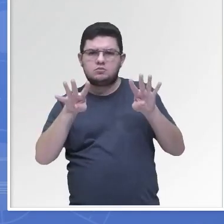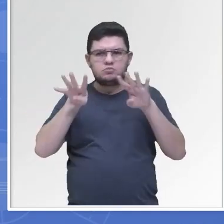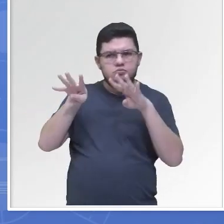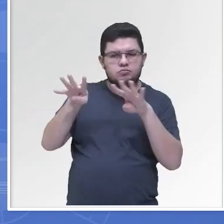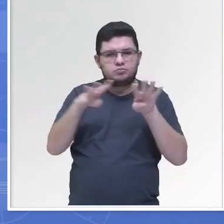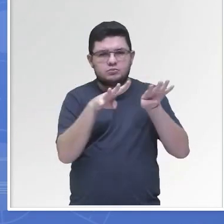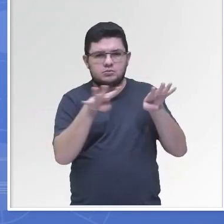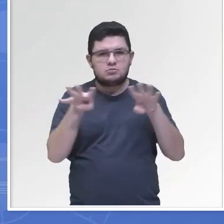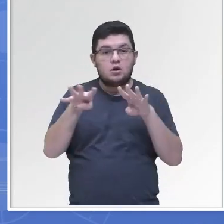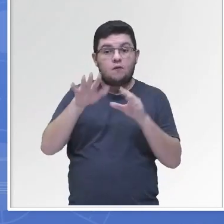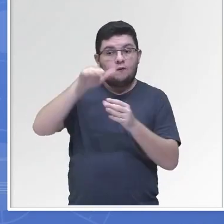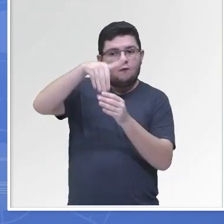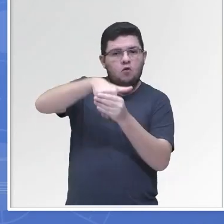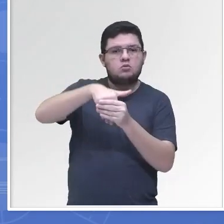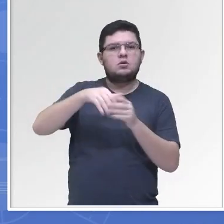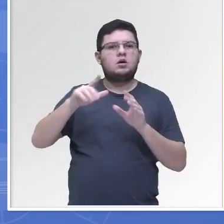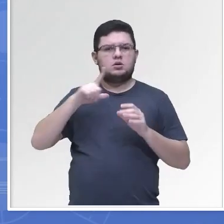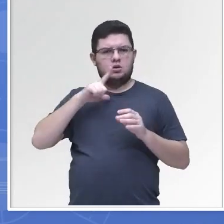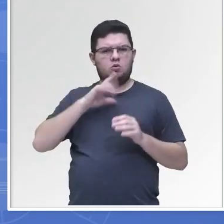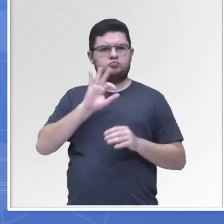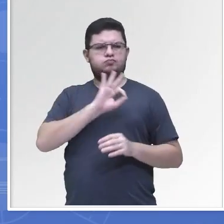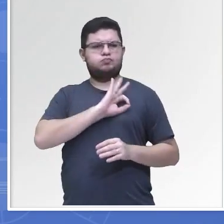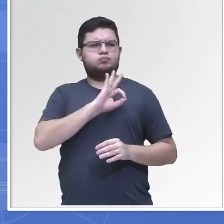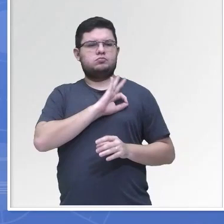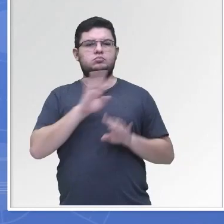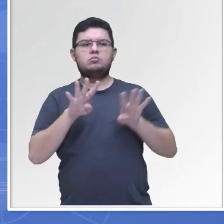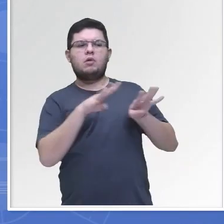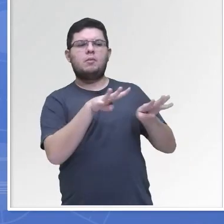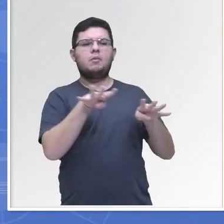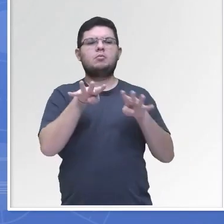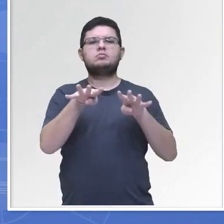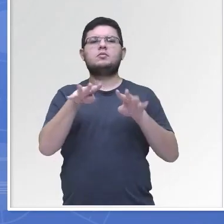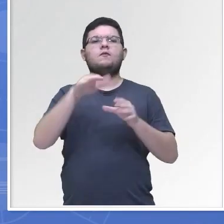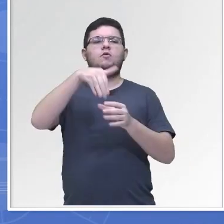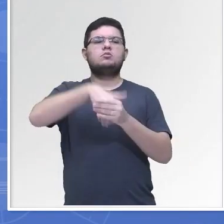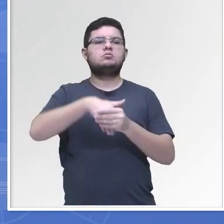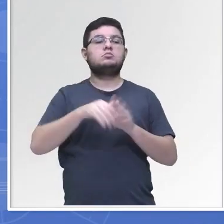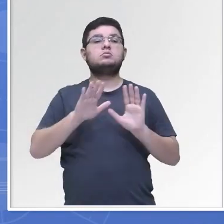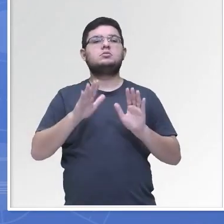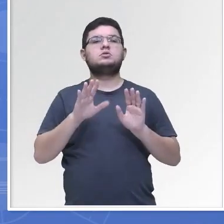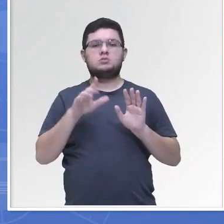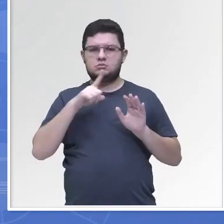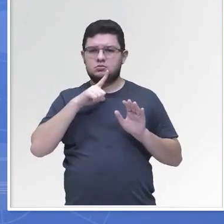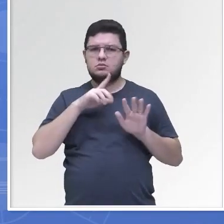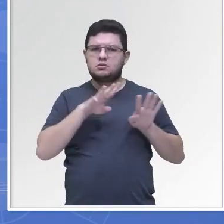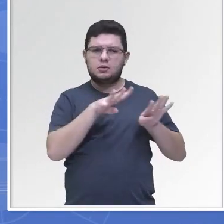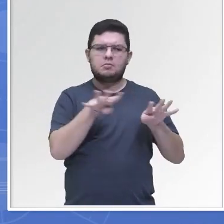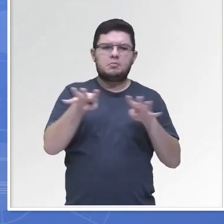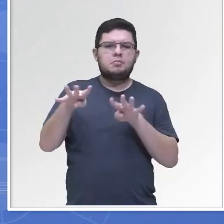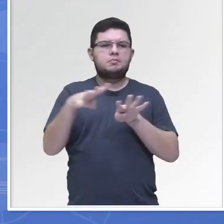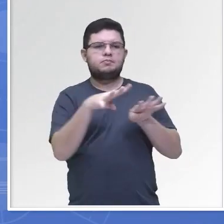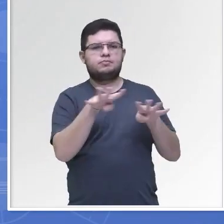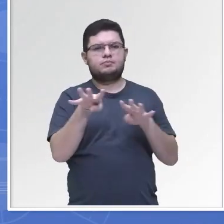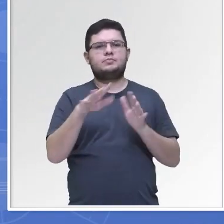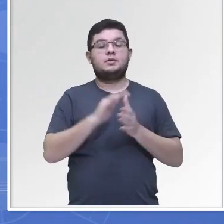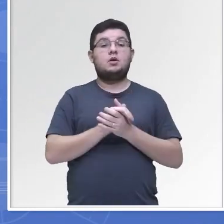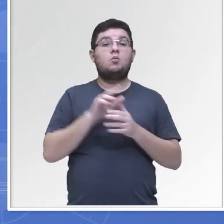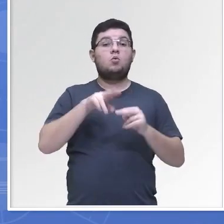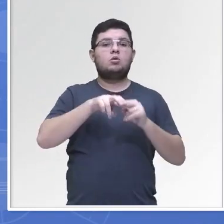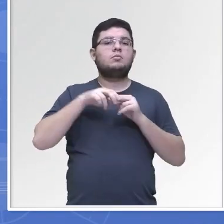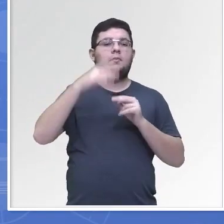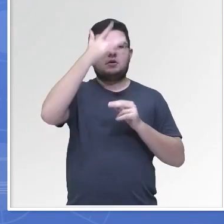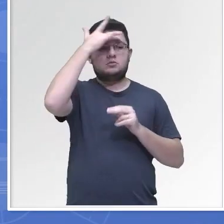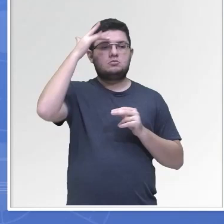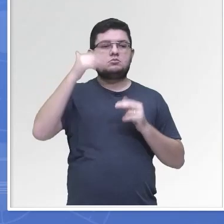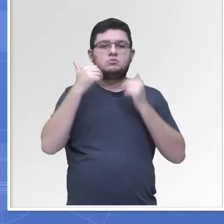estavam observando esse ato do voto. Então, isso também fazia com que as pessoas se sentissem